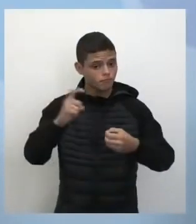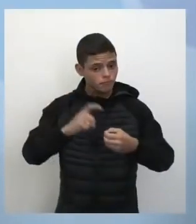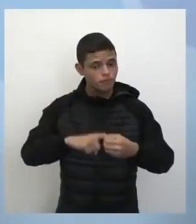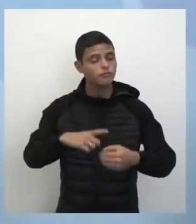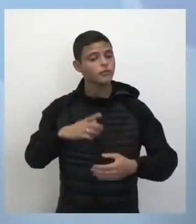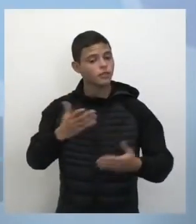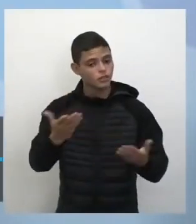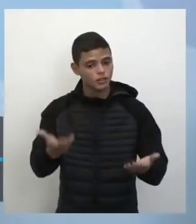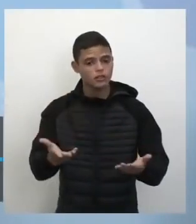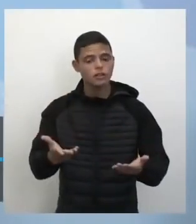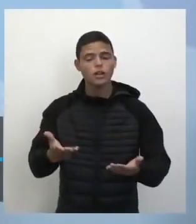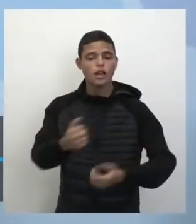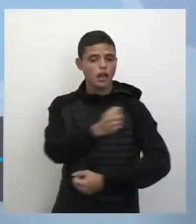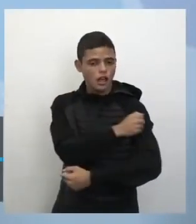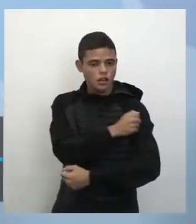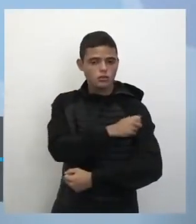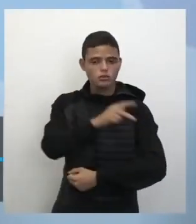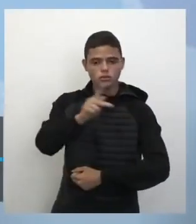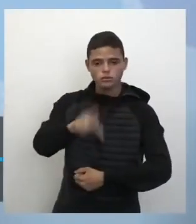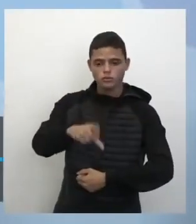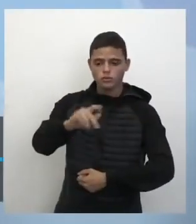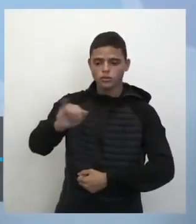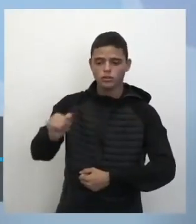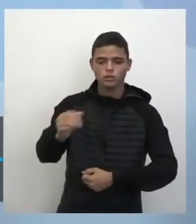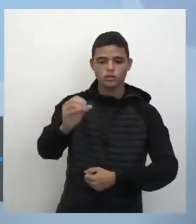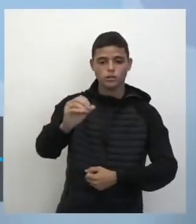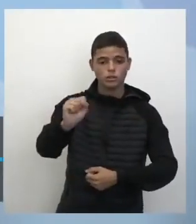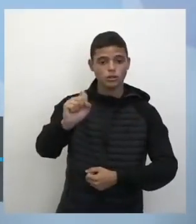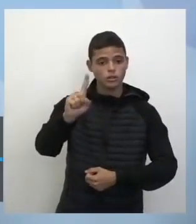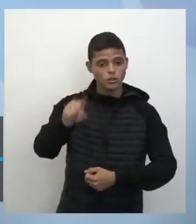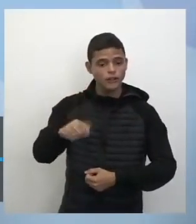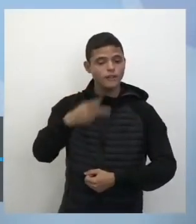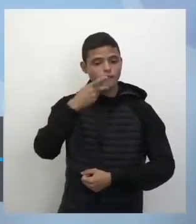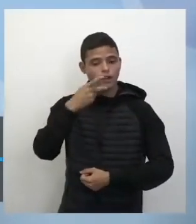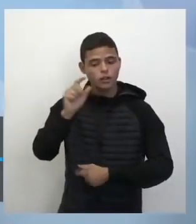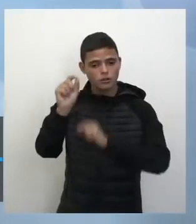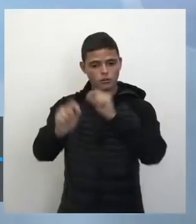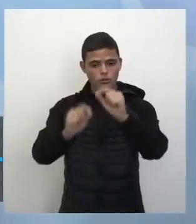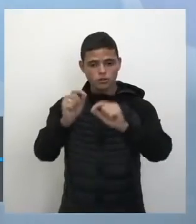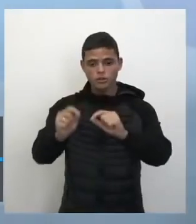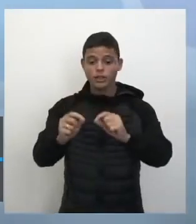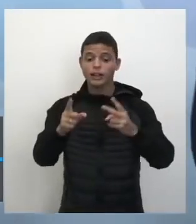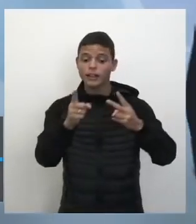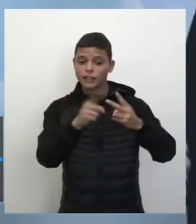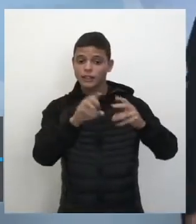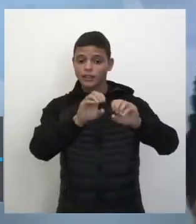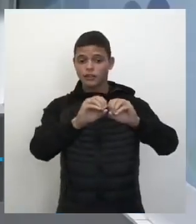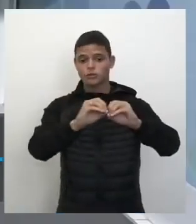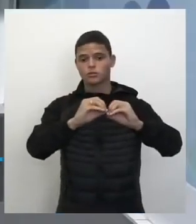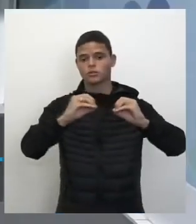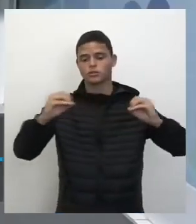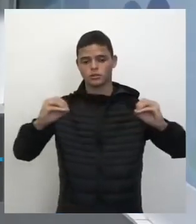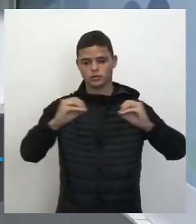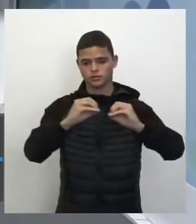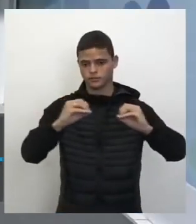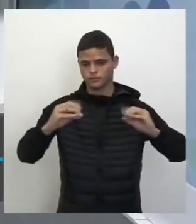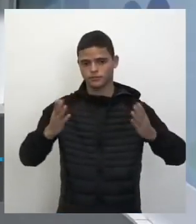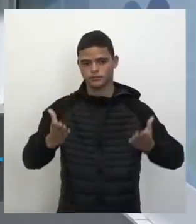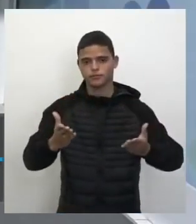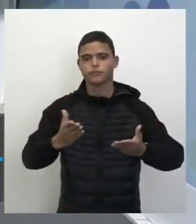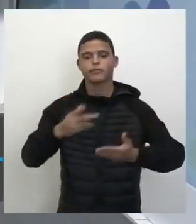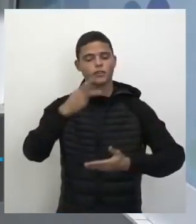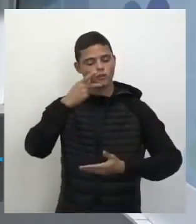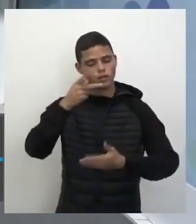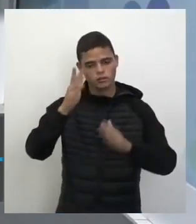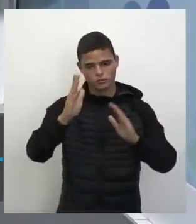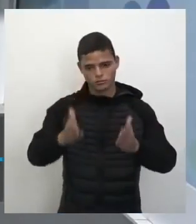Voltamos então, olha, os alunos do professor José diz que é a segunda oração. Dizem que é a segunda oração, olha Eles lá. dizem. Que alunos